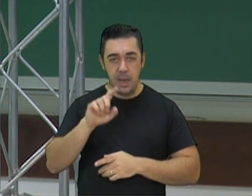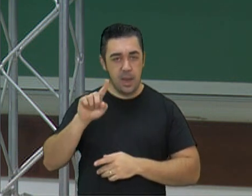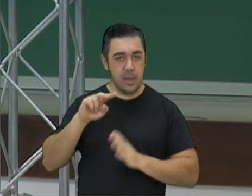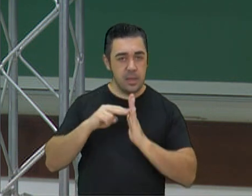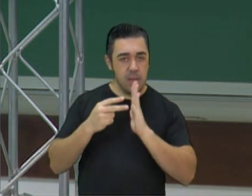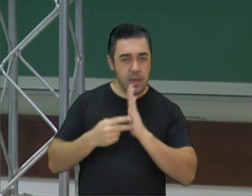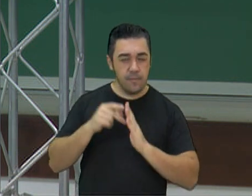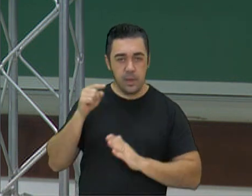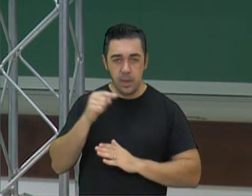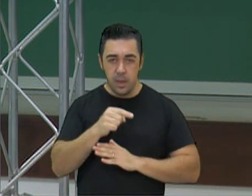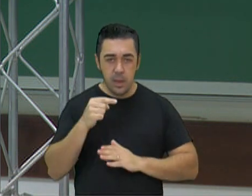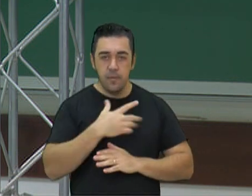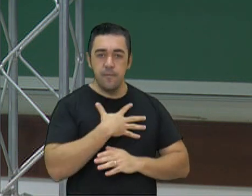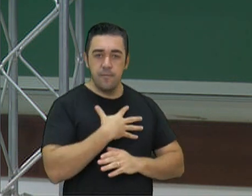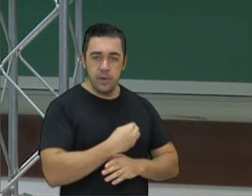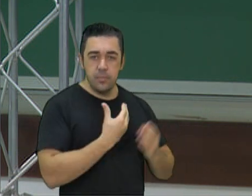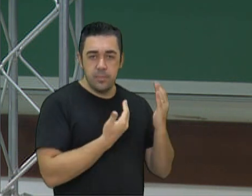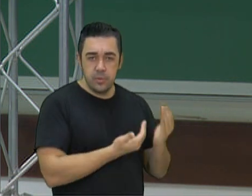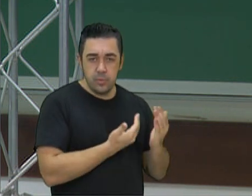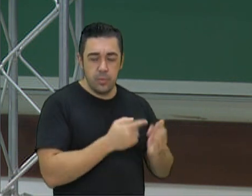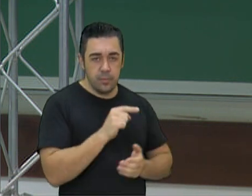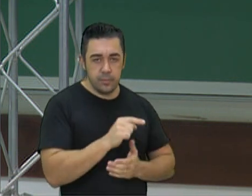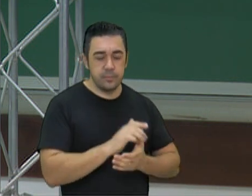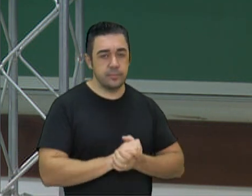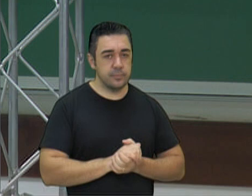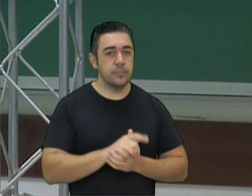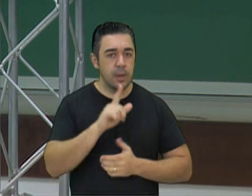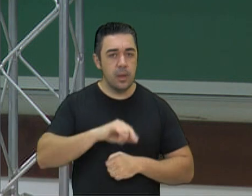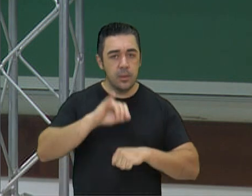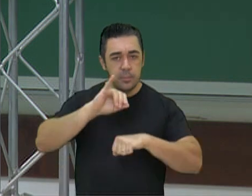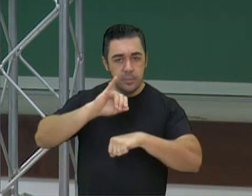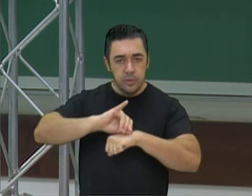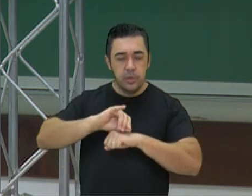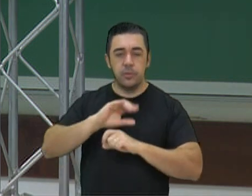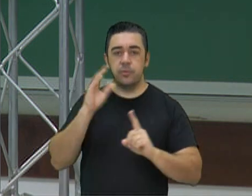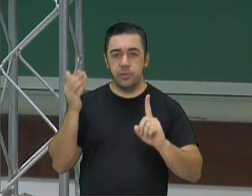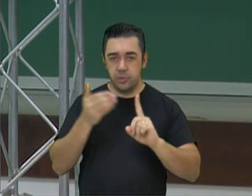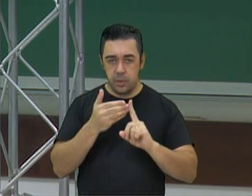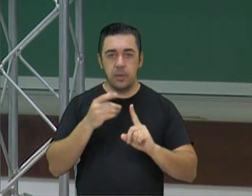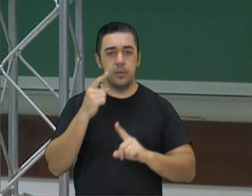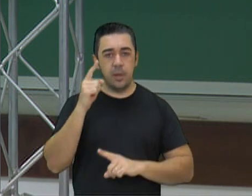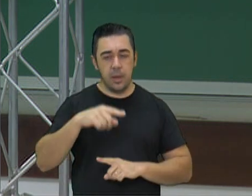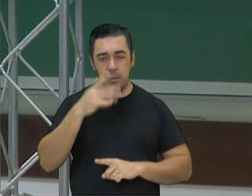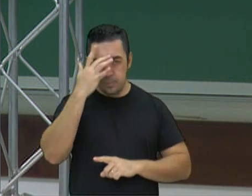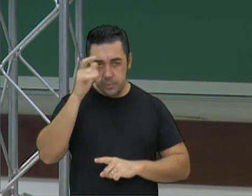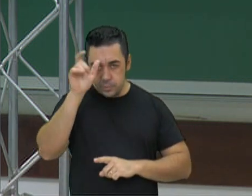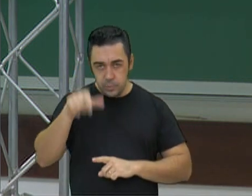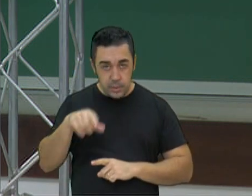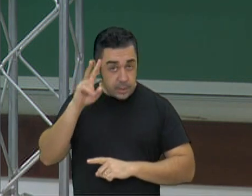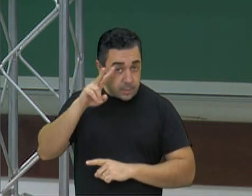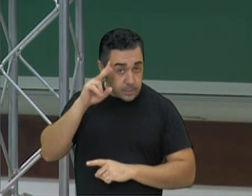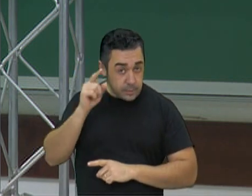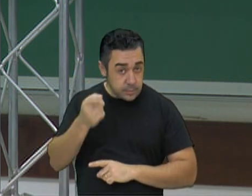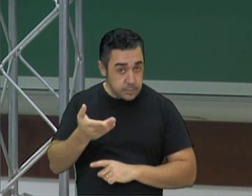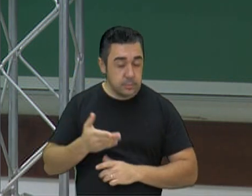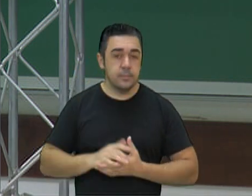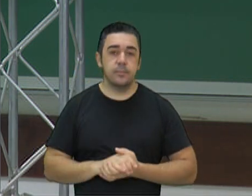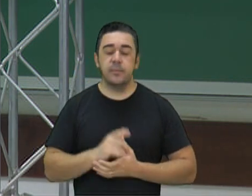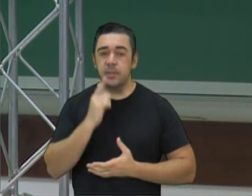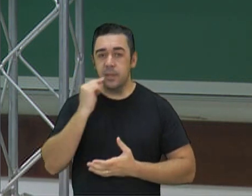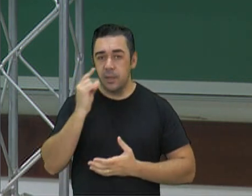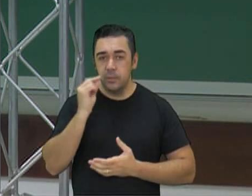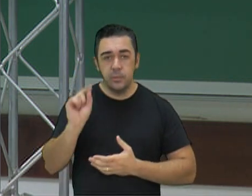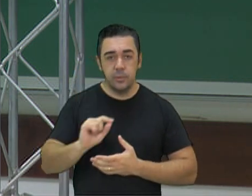que se refere ao filho mais novo. Então é o objeto indireto por ser uma pessoa. Lembram? E gato é